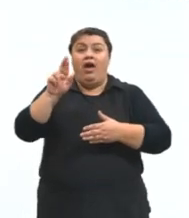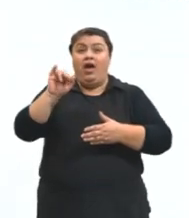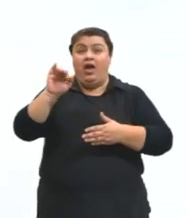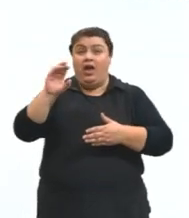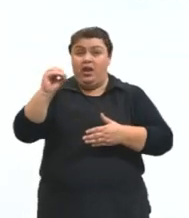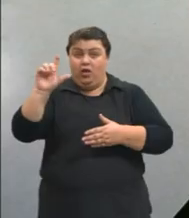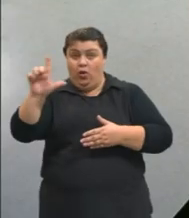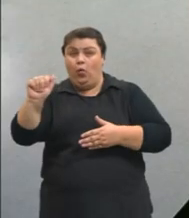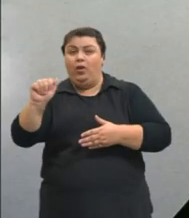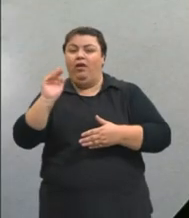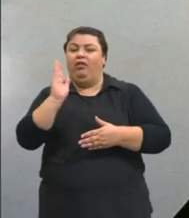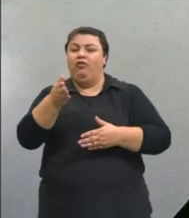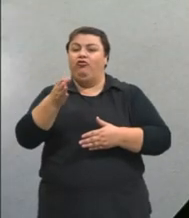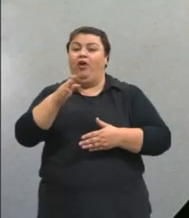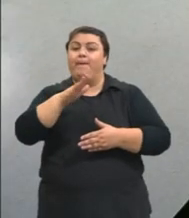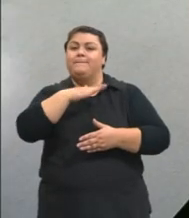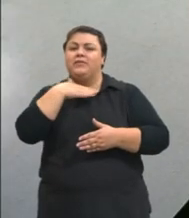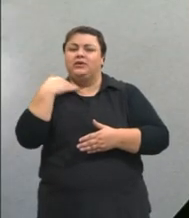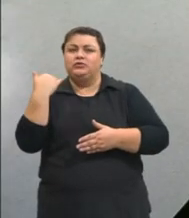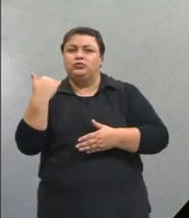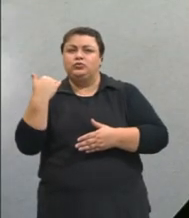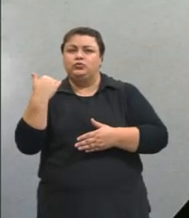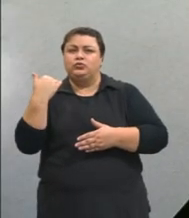ela matou de